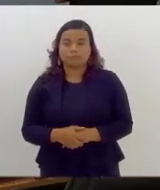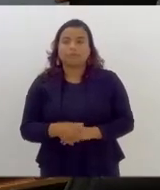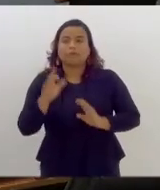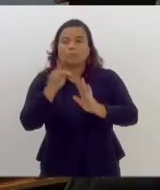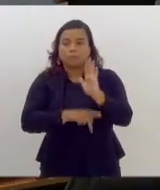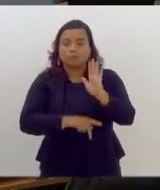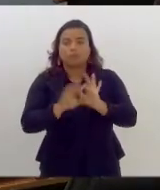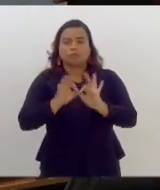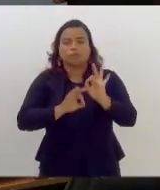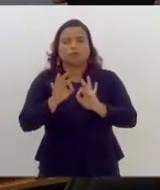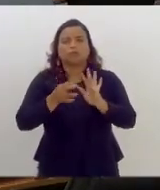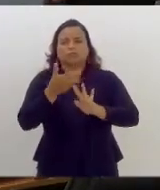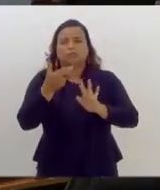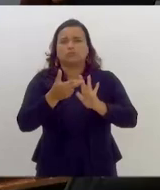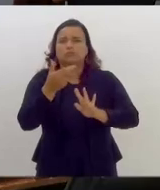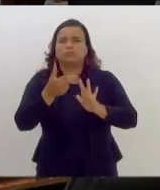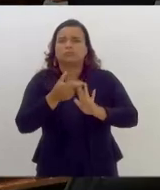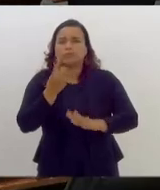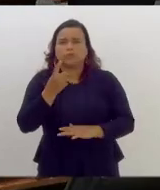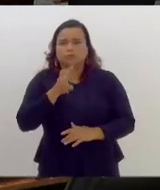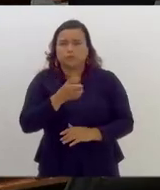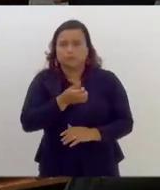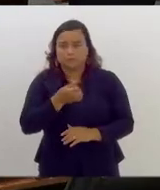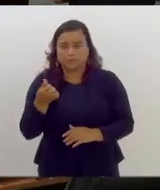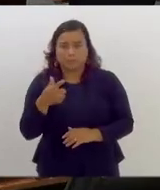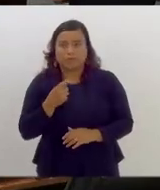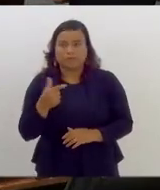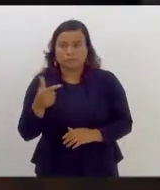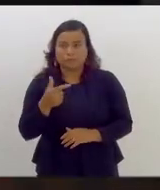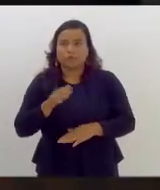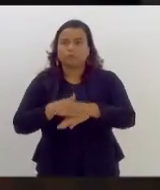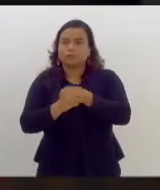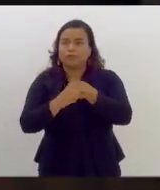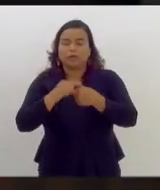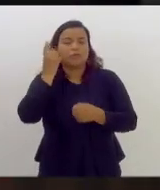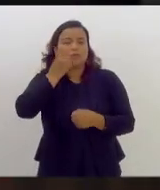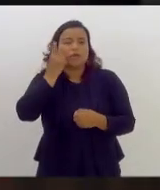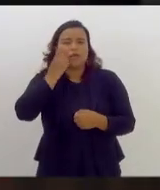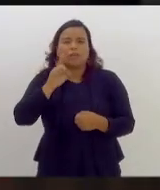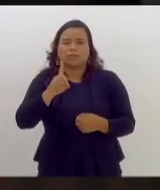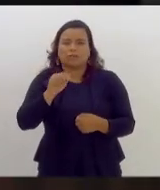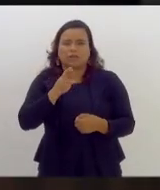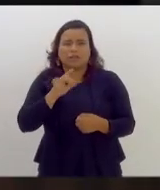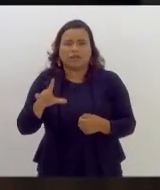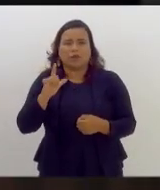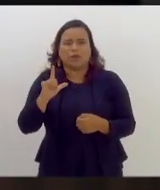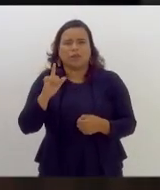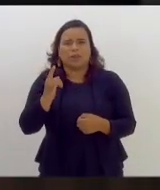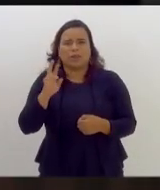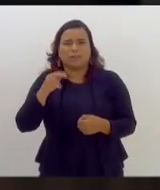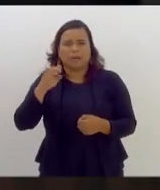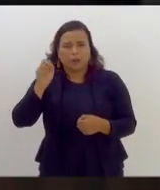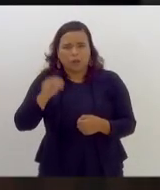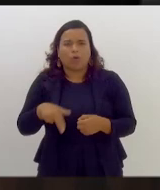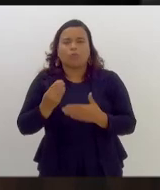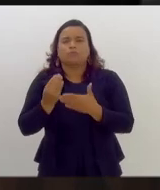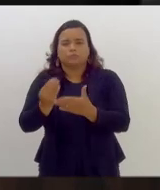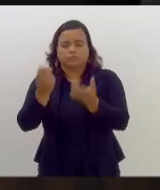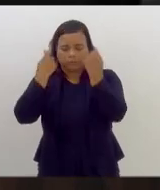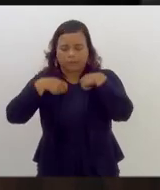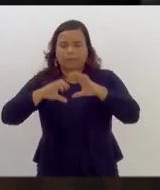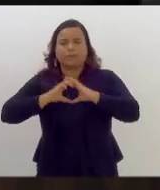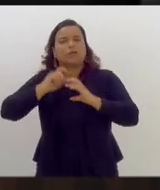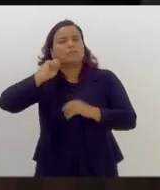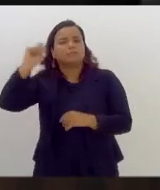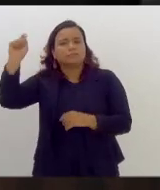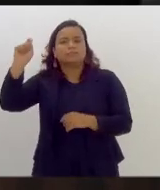Projeto de resolução 1566 de 22, de autoria do deputado Daniel Librelon, que concede medalha Tiradentes, respectivo diploma, ao